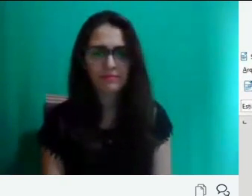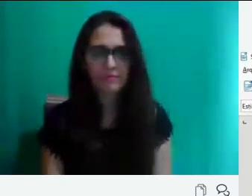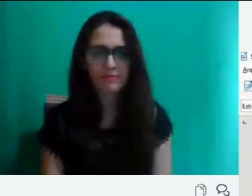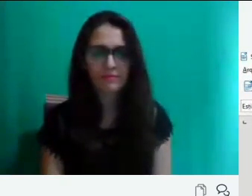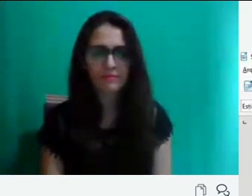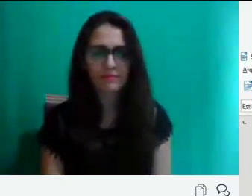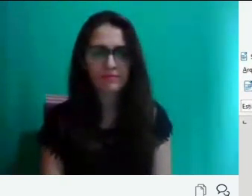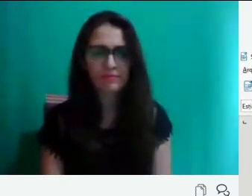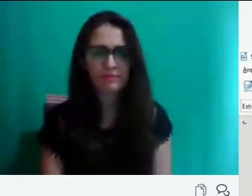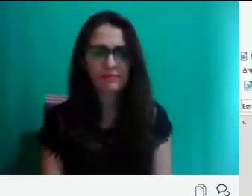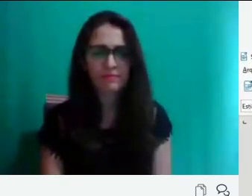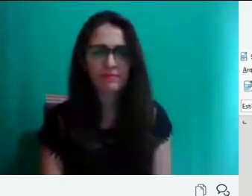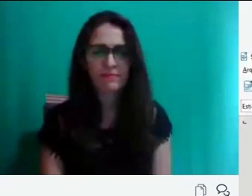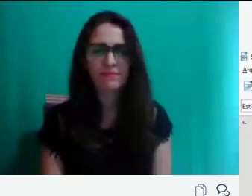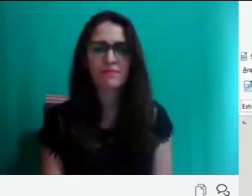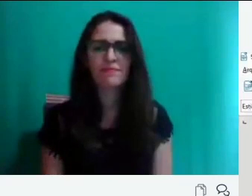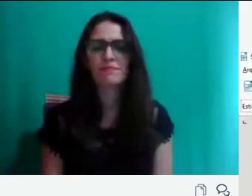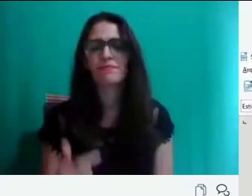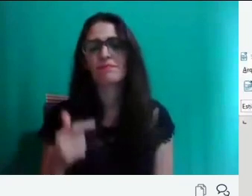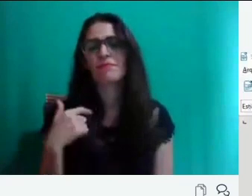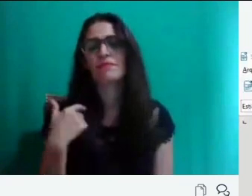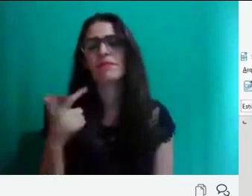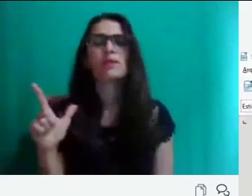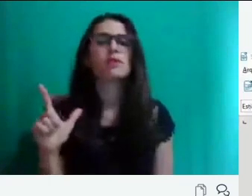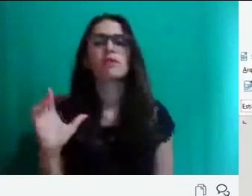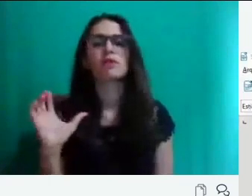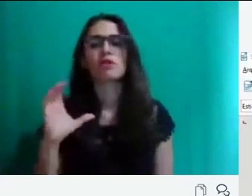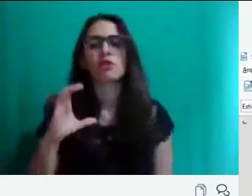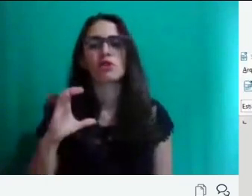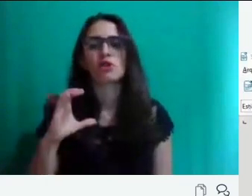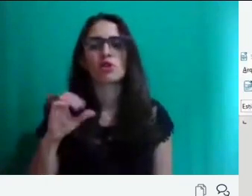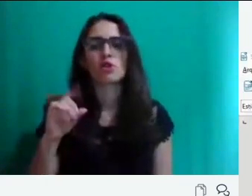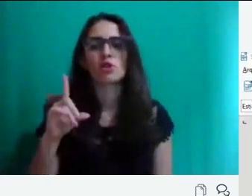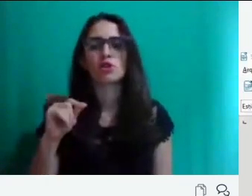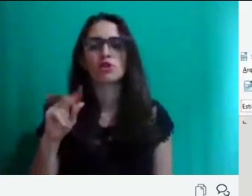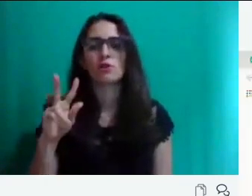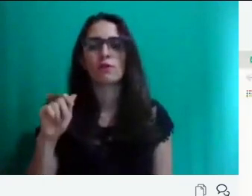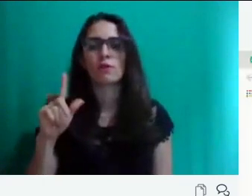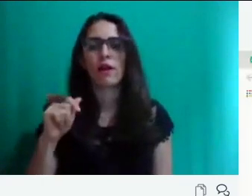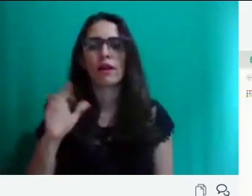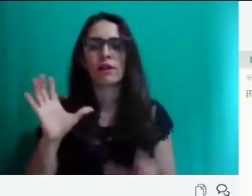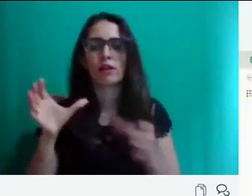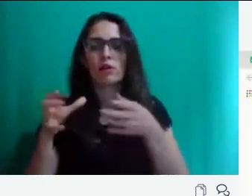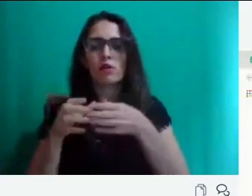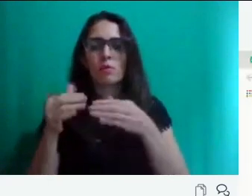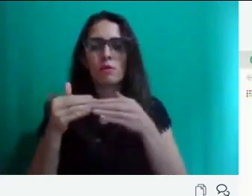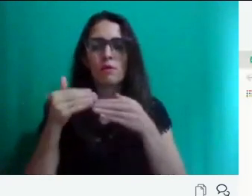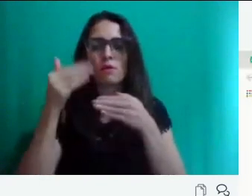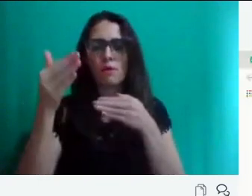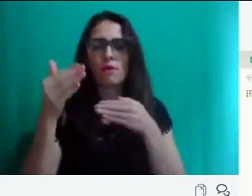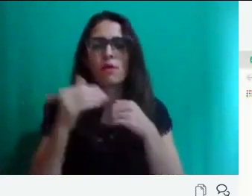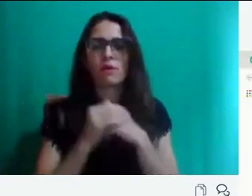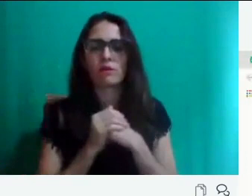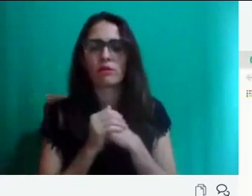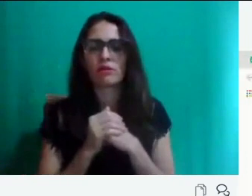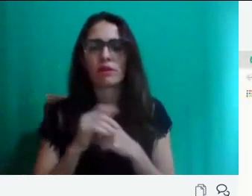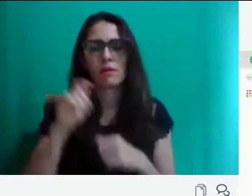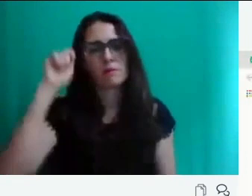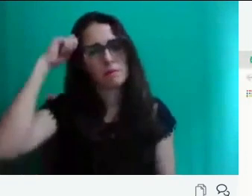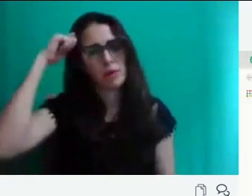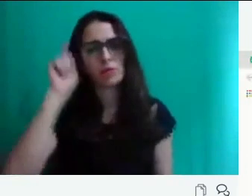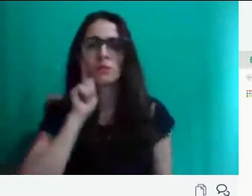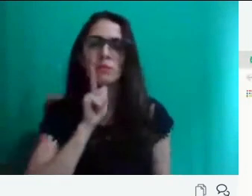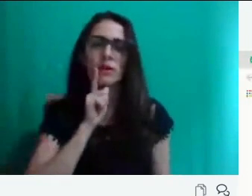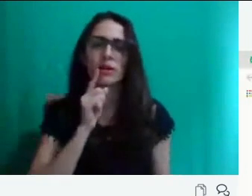Próximo sorteio, código de vaga 031, vagas destinadas ao público externo, pretos, pardos